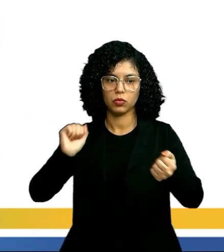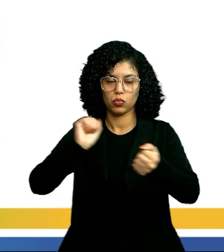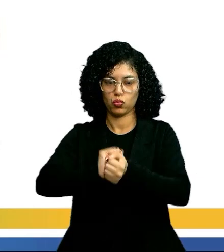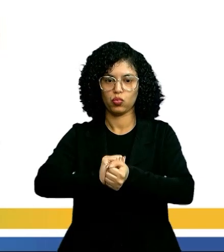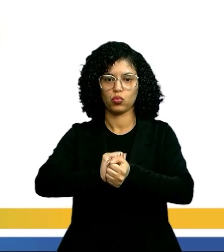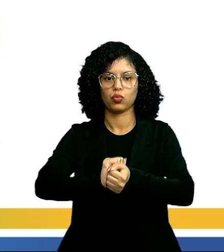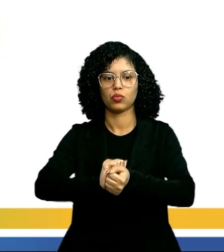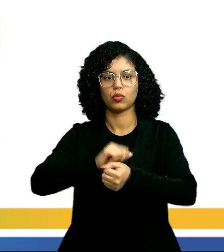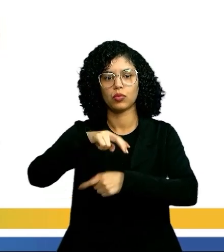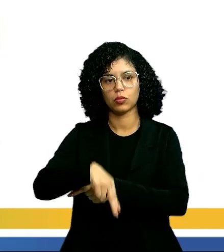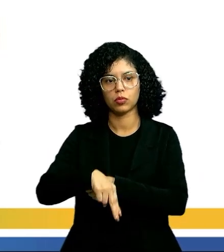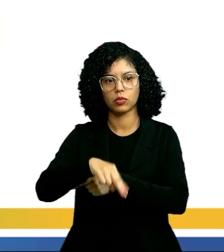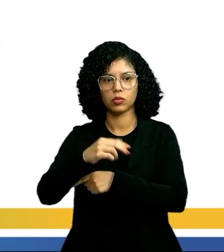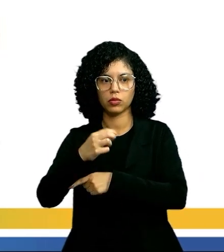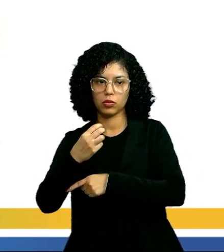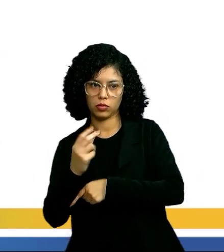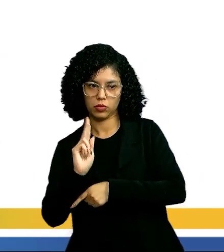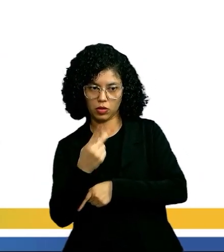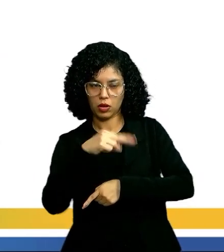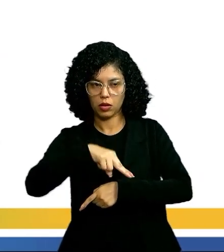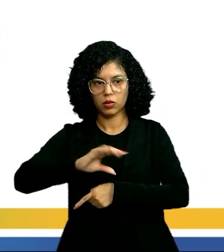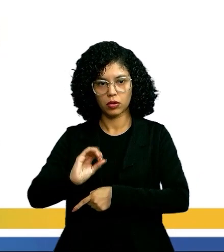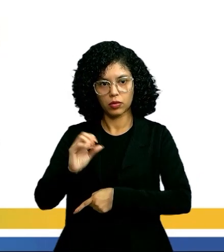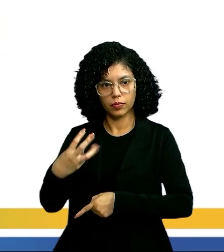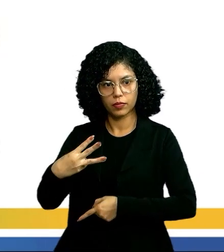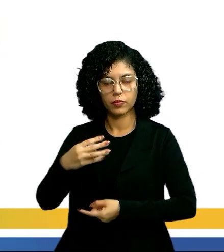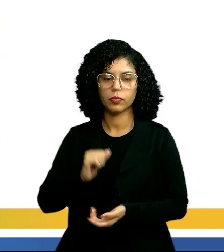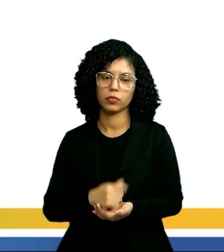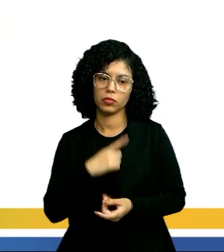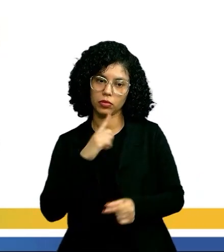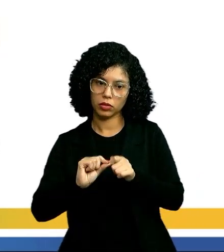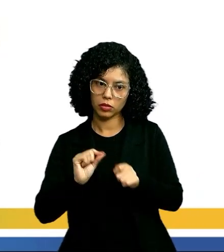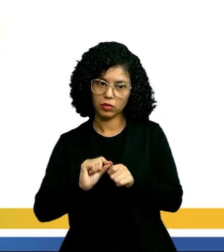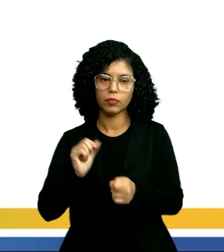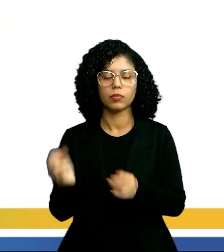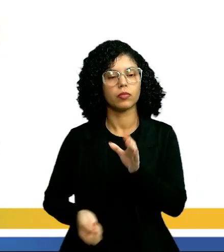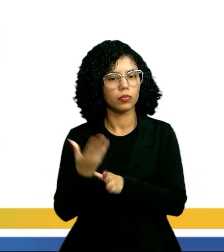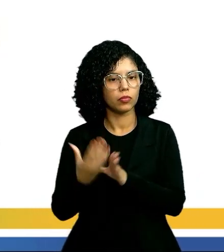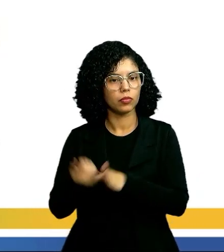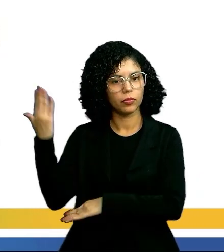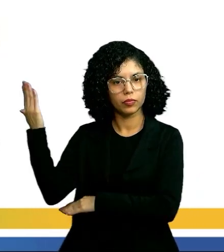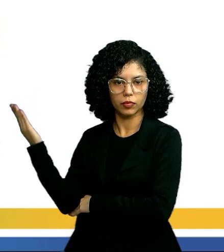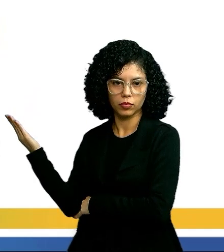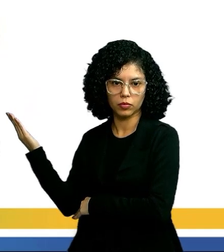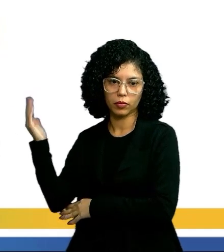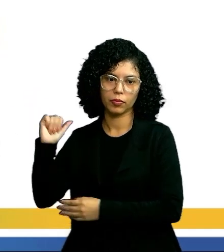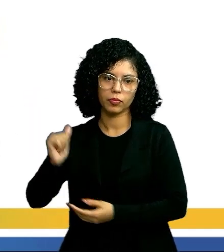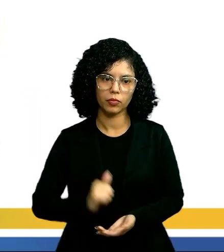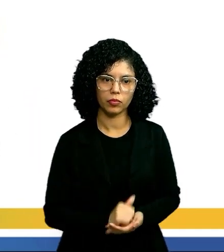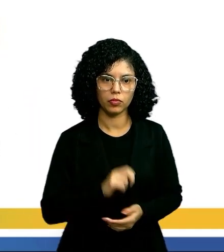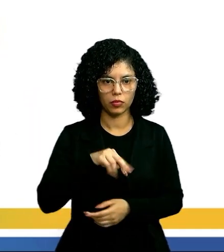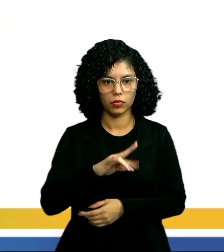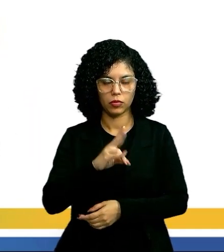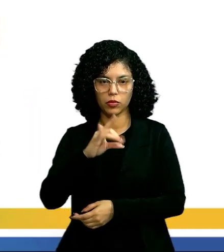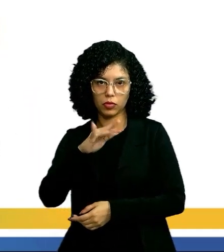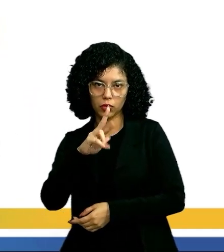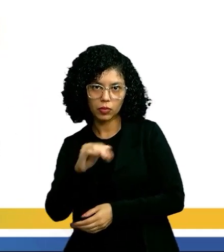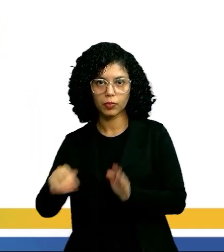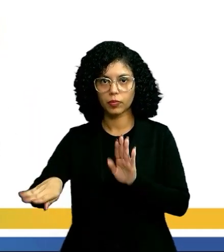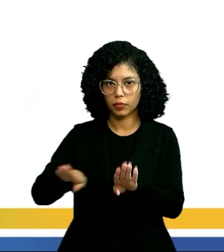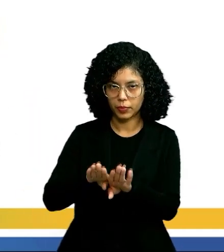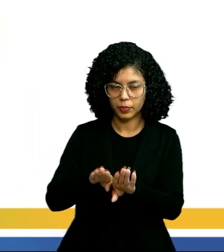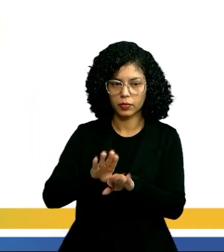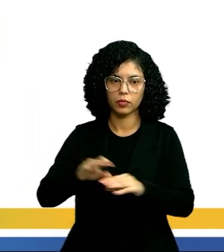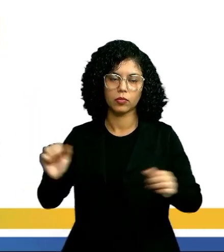junto com um nitrocomposto, que vai formar, então, esse produto, certo? É um nitrocomposto